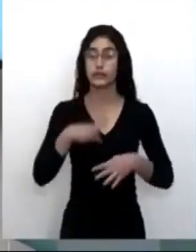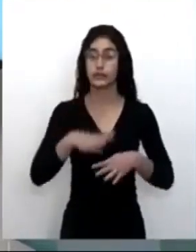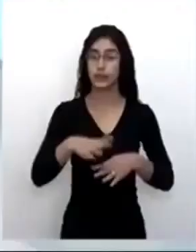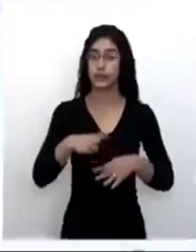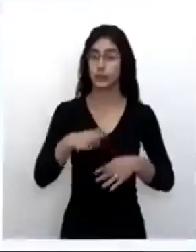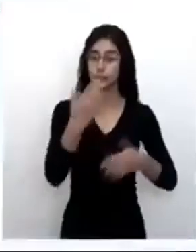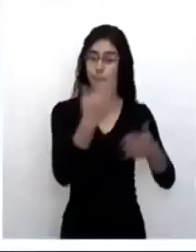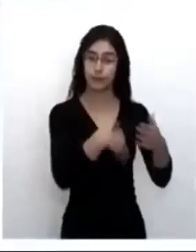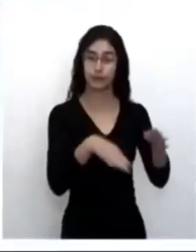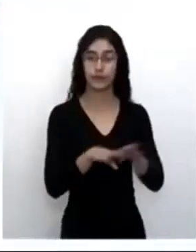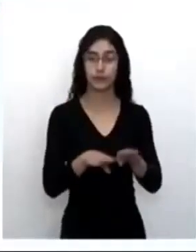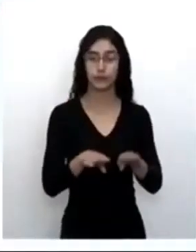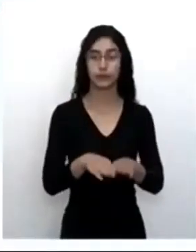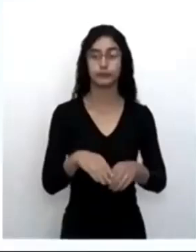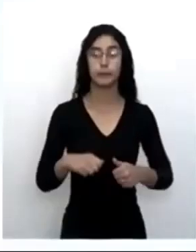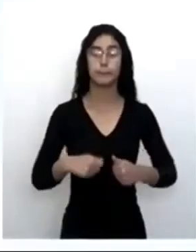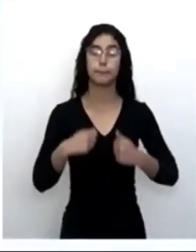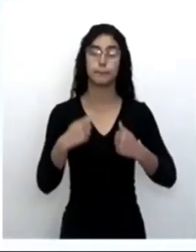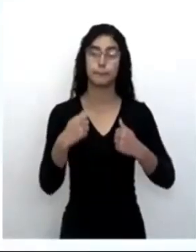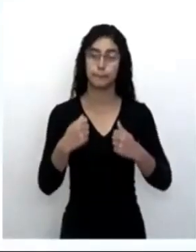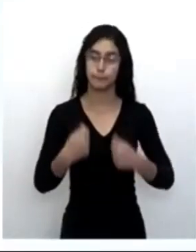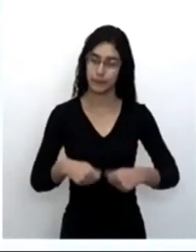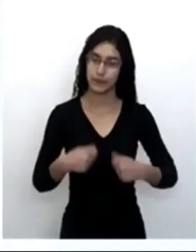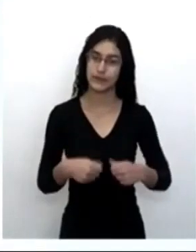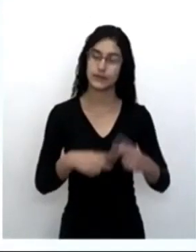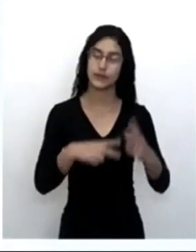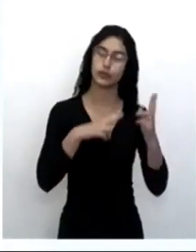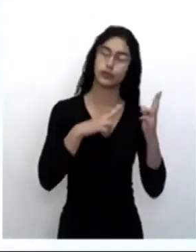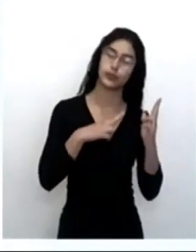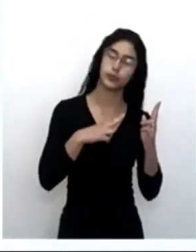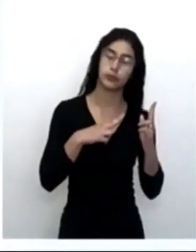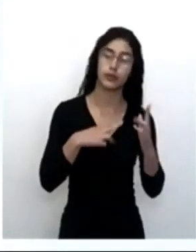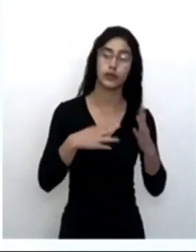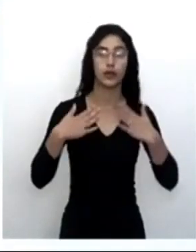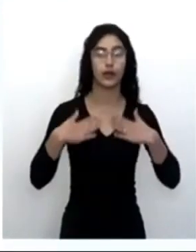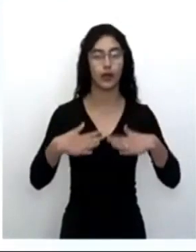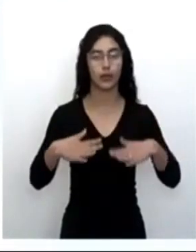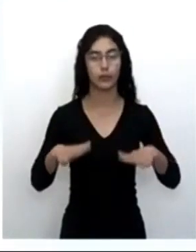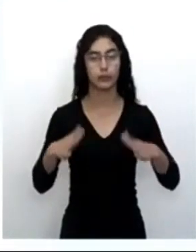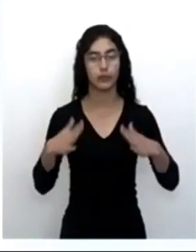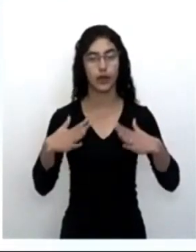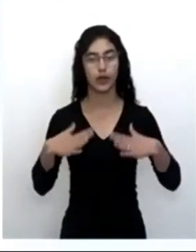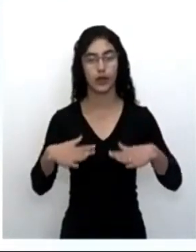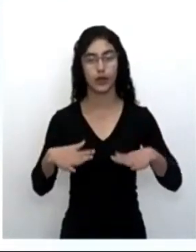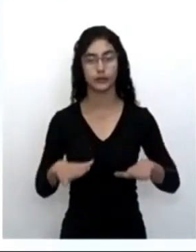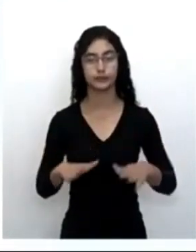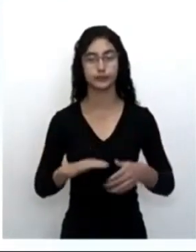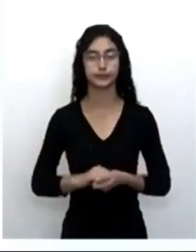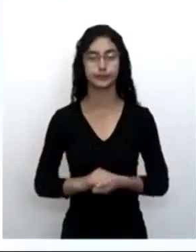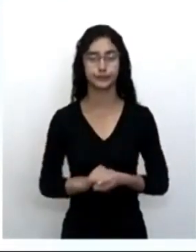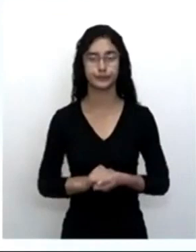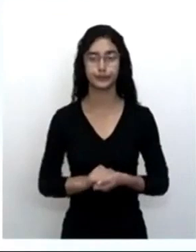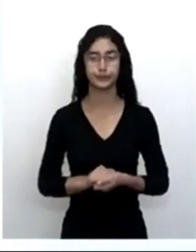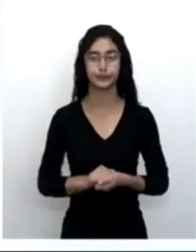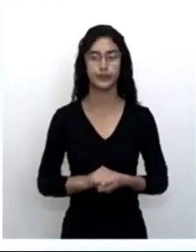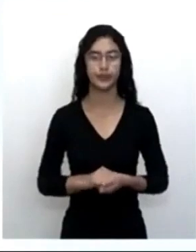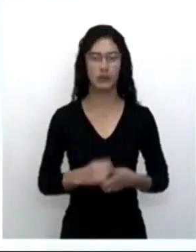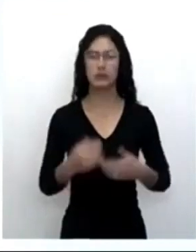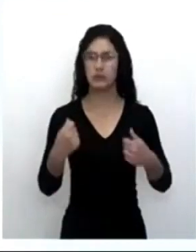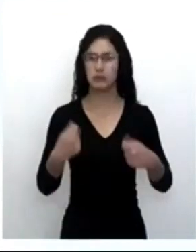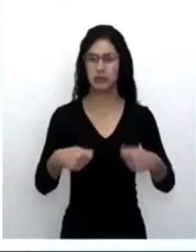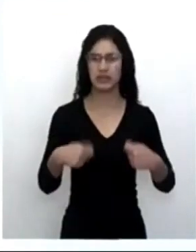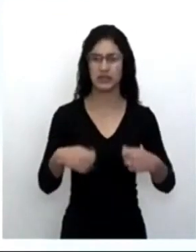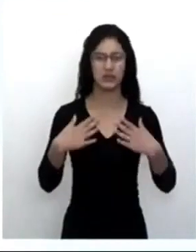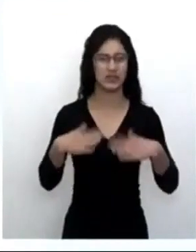para descansar a rua você tem que estar bem o e psicologicamente borra professor precisa estar bem fisicamente sim